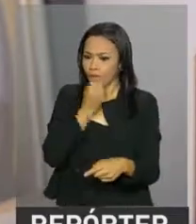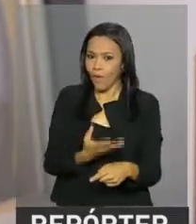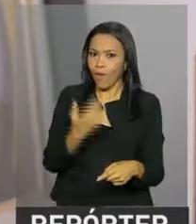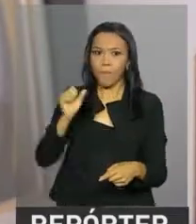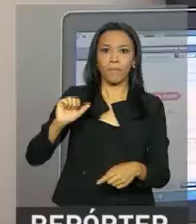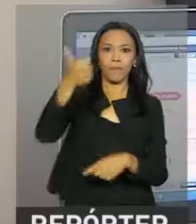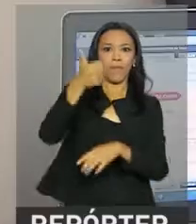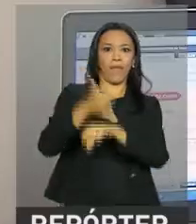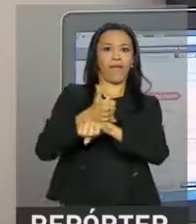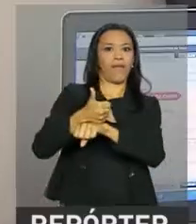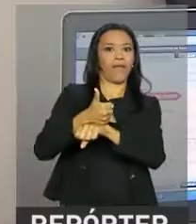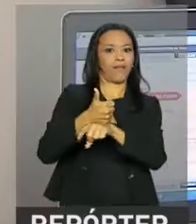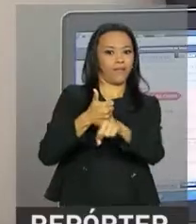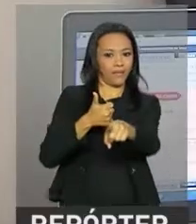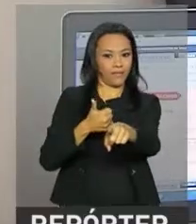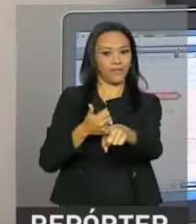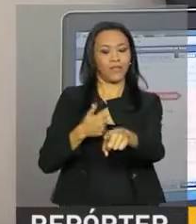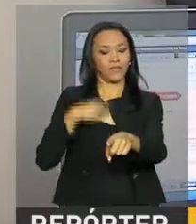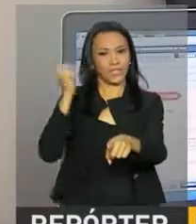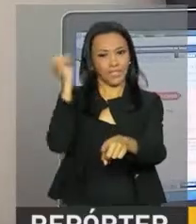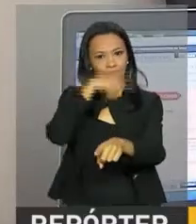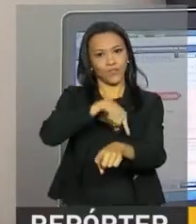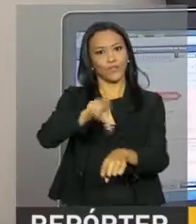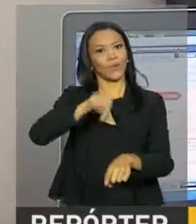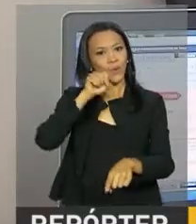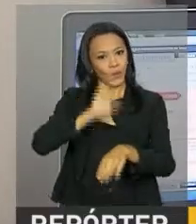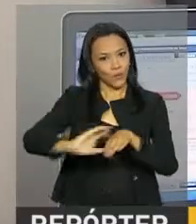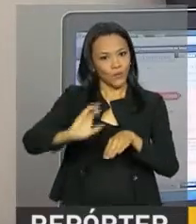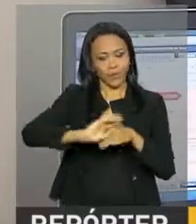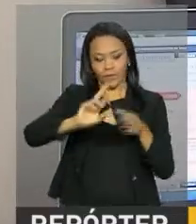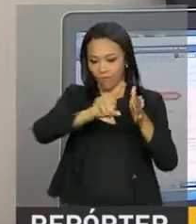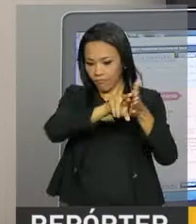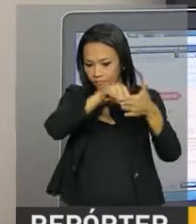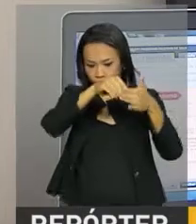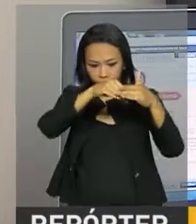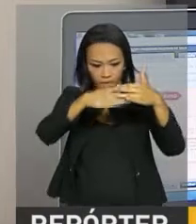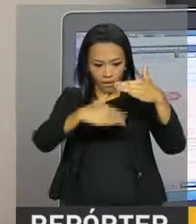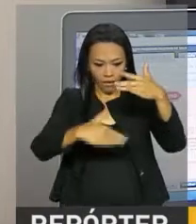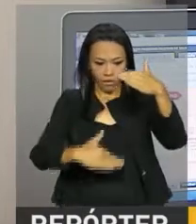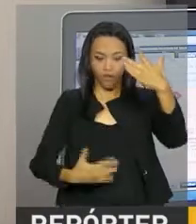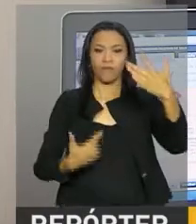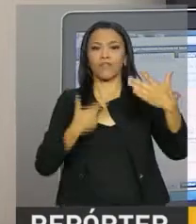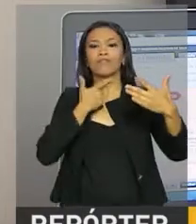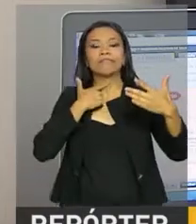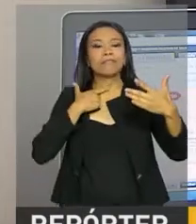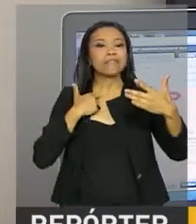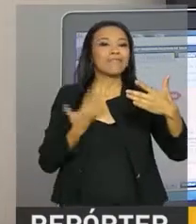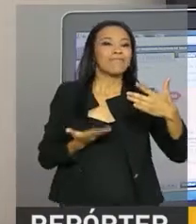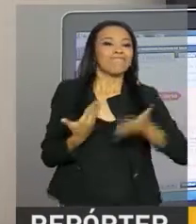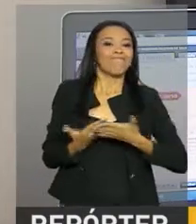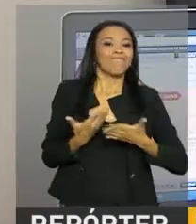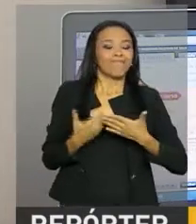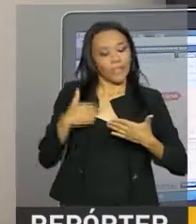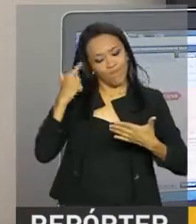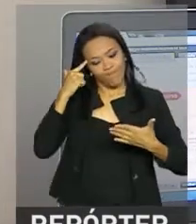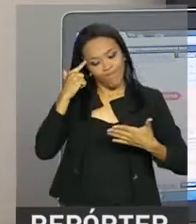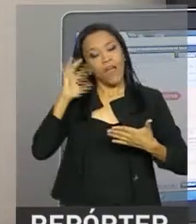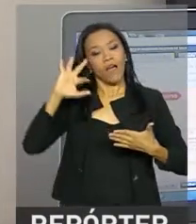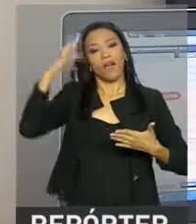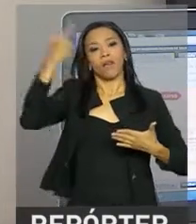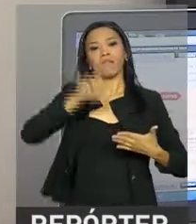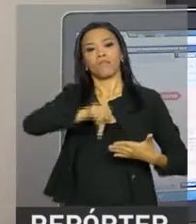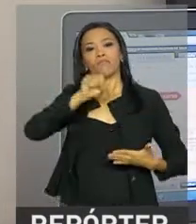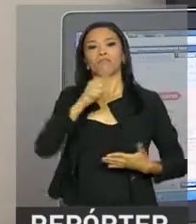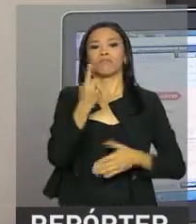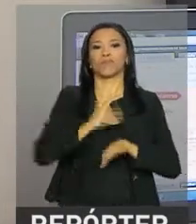primeiro lugar só e tem influência escolher porque são muito comuns que eu gostaria de fazer mas depois desse jeitinho primeiro